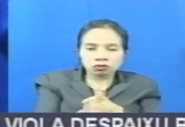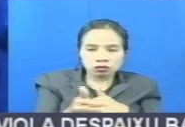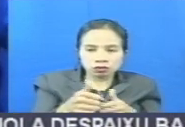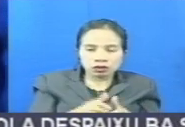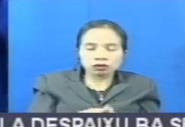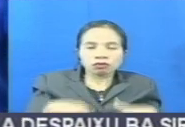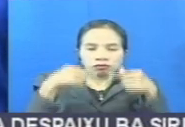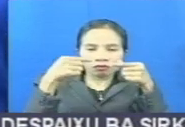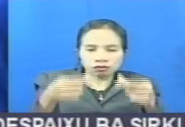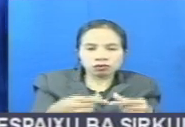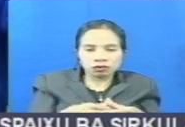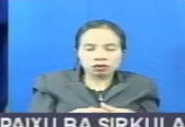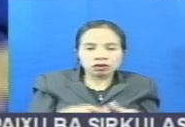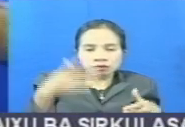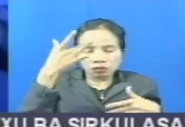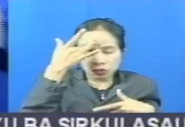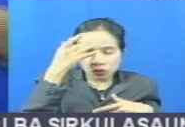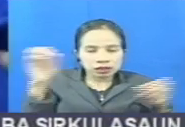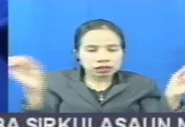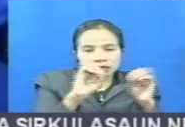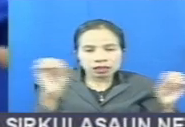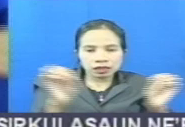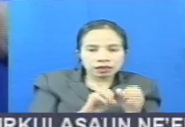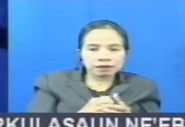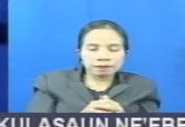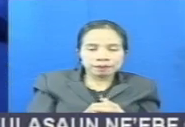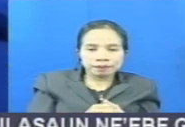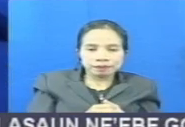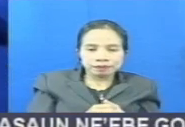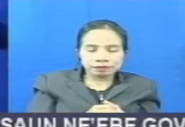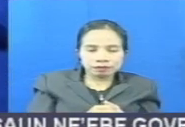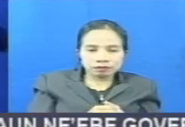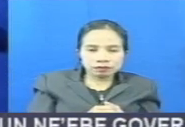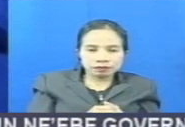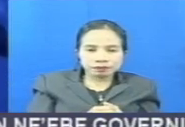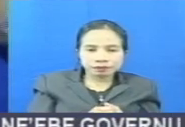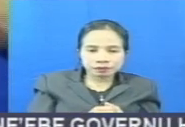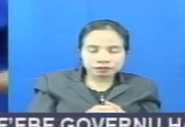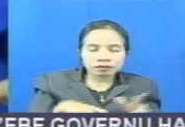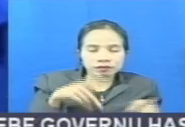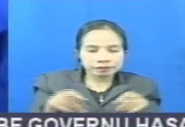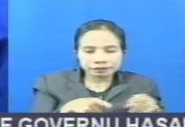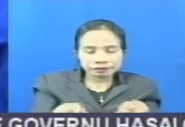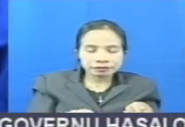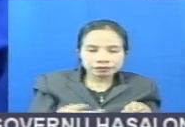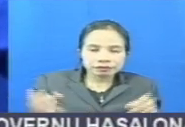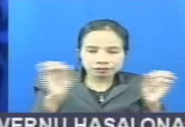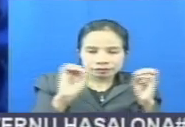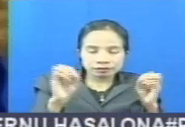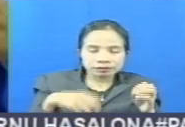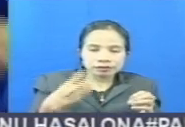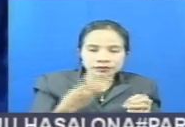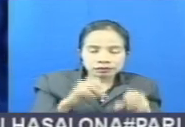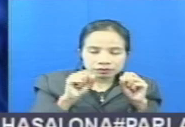no Honune moras la hija, no infecção comunitária la hija, e tabele,